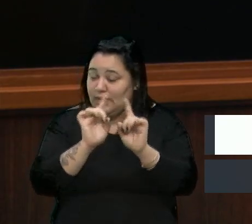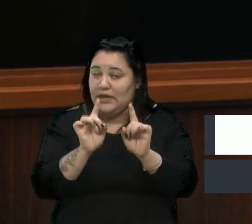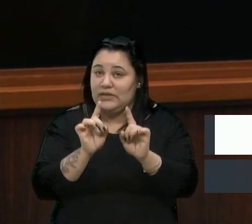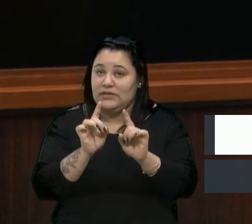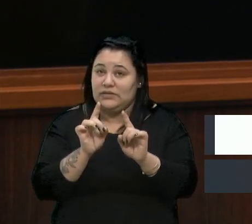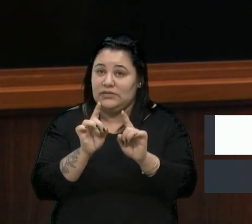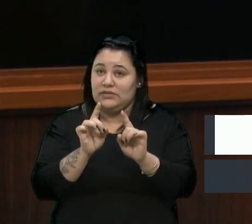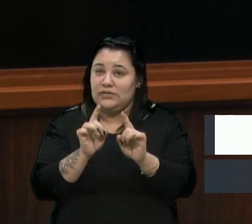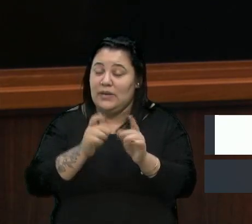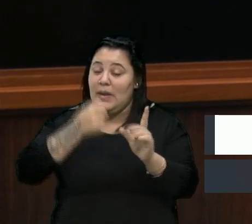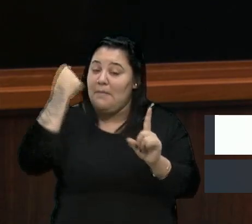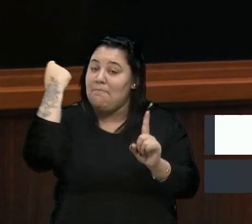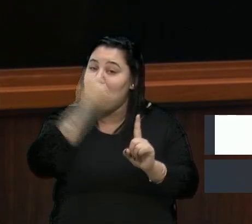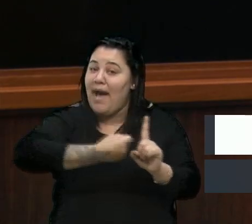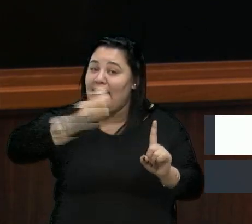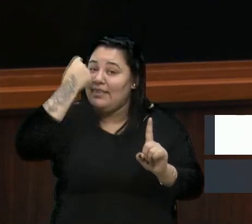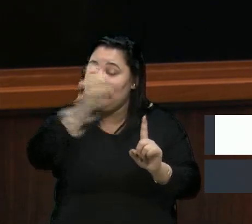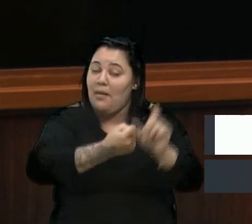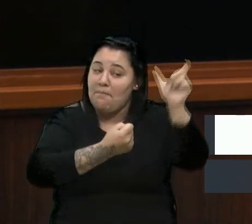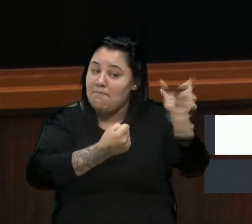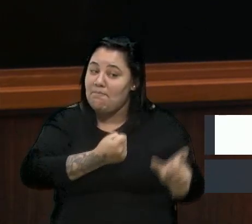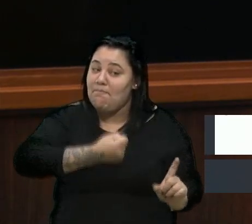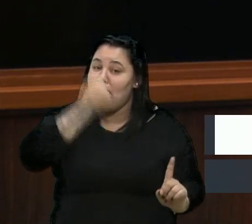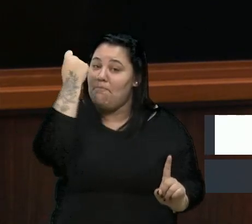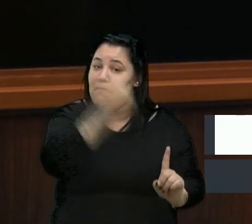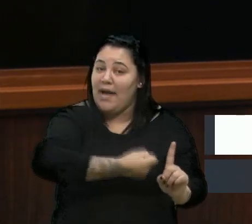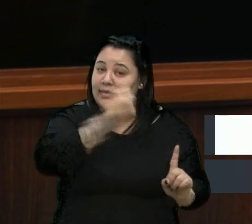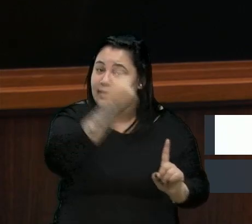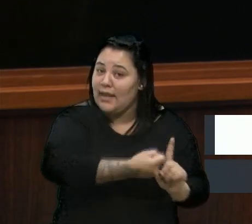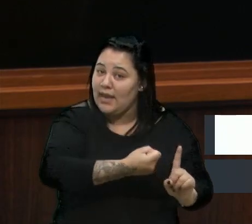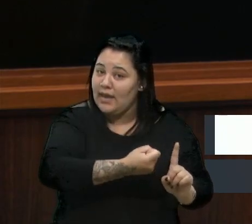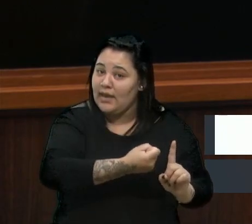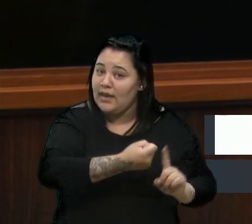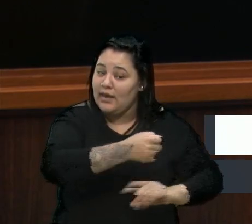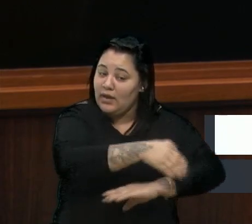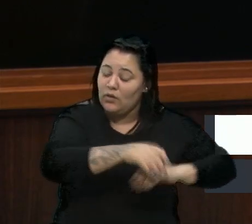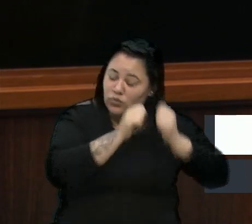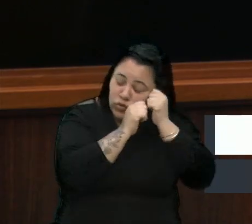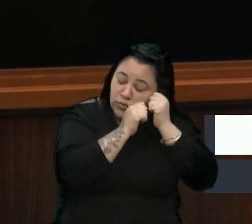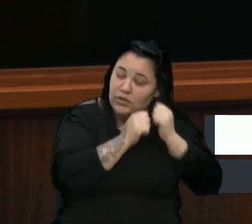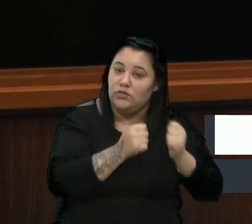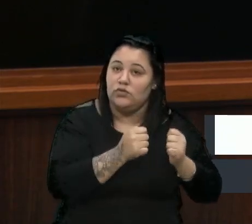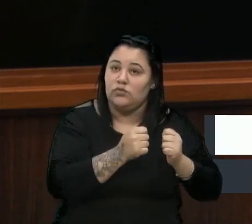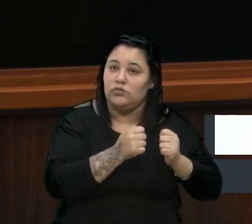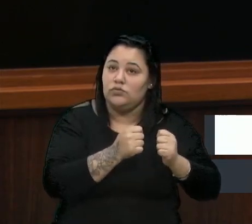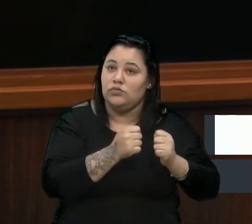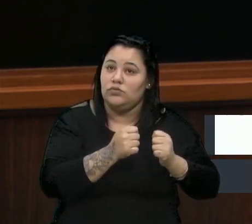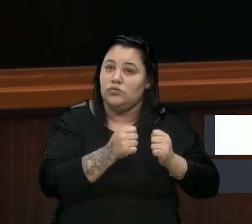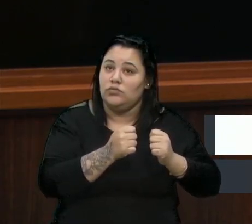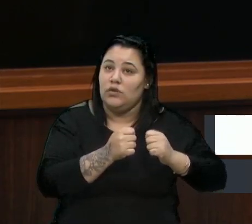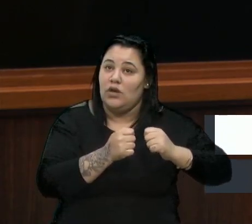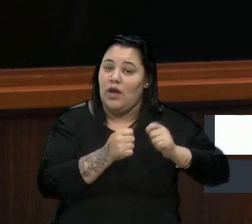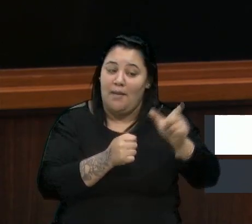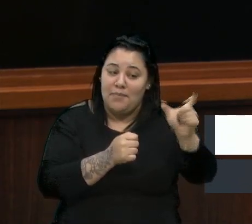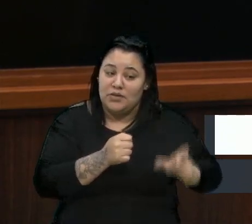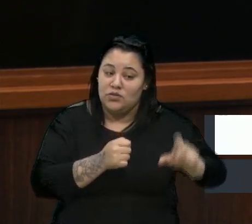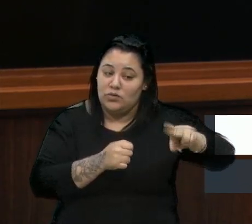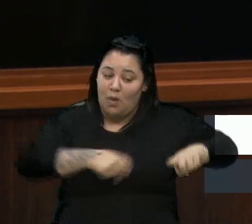pessoas batendo em moradores de rua que estavam dormindo. Chegaram e chutando as